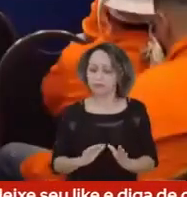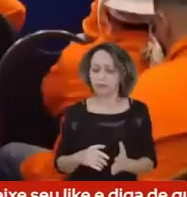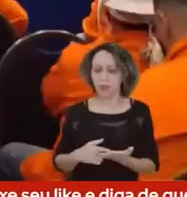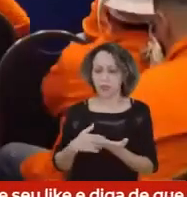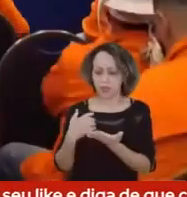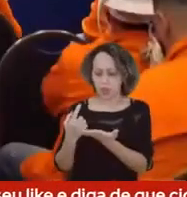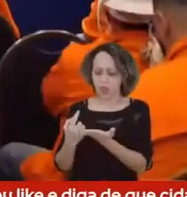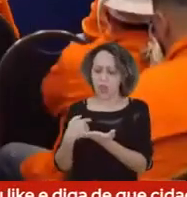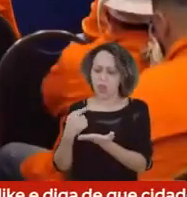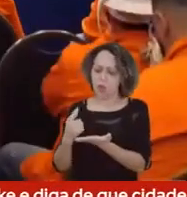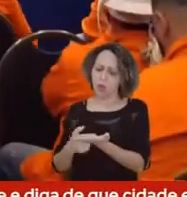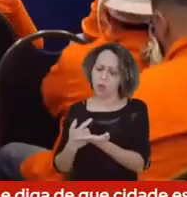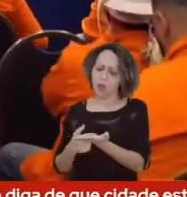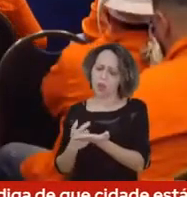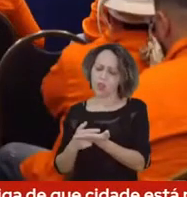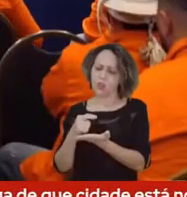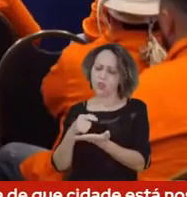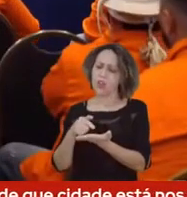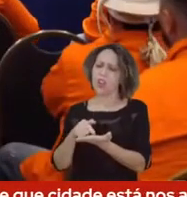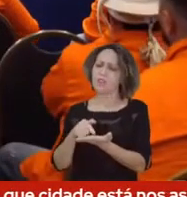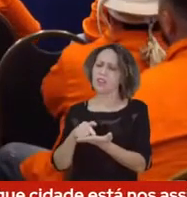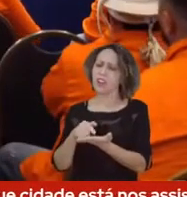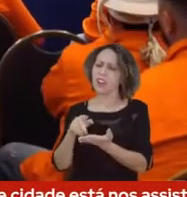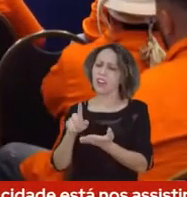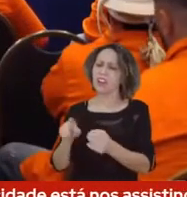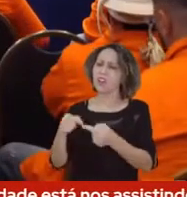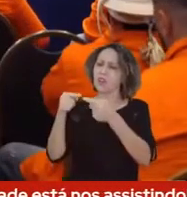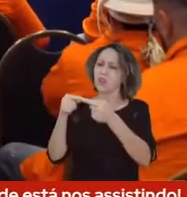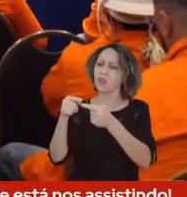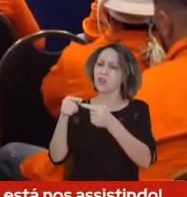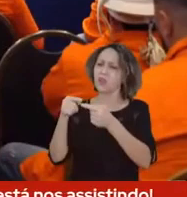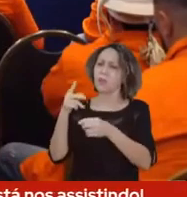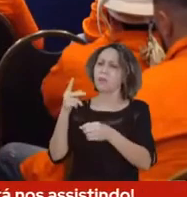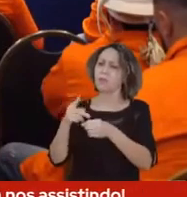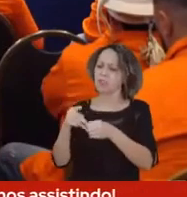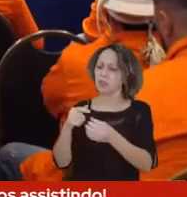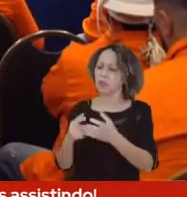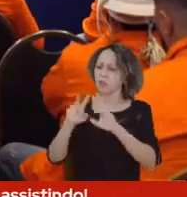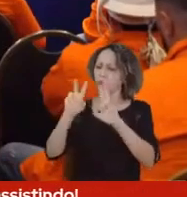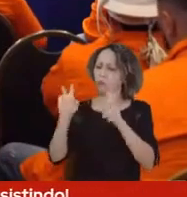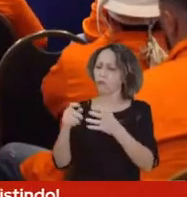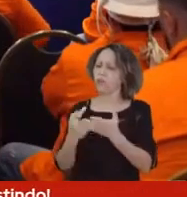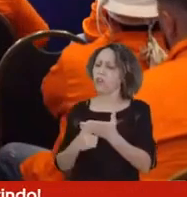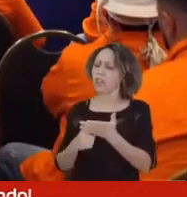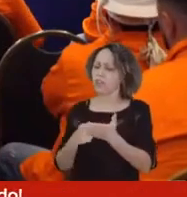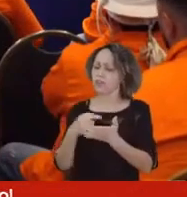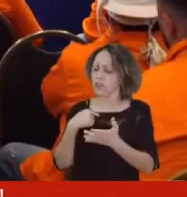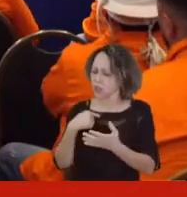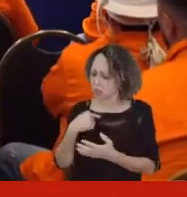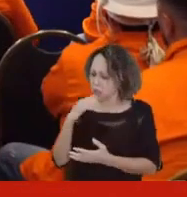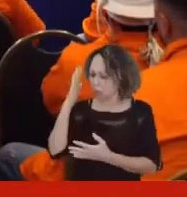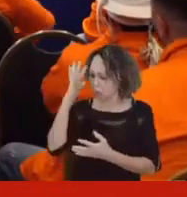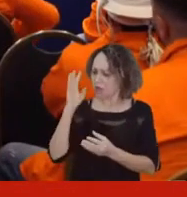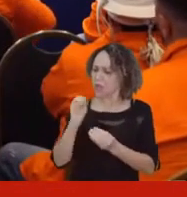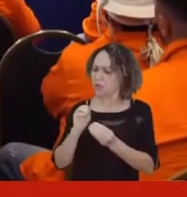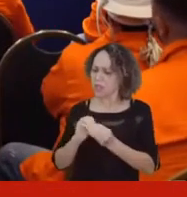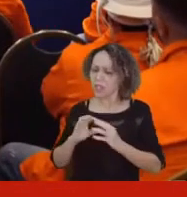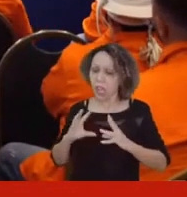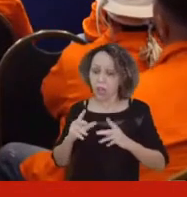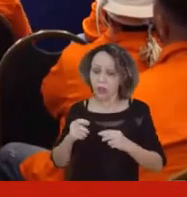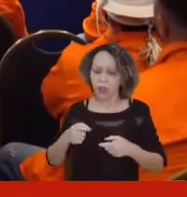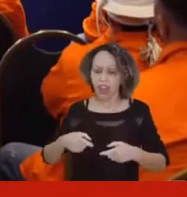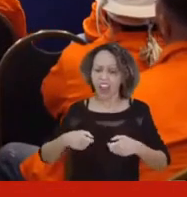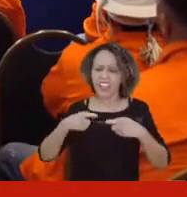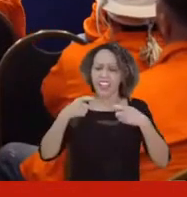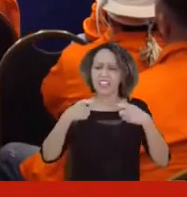petróleo, e fiquei convencido que todas as guerras que aconteceram de 1860 para cá foi causada por